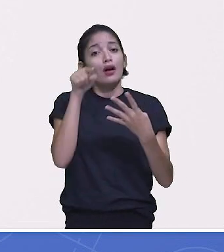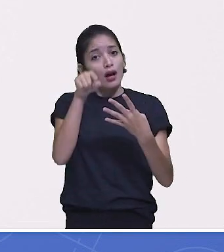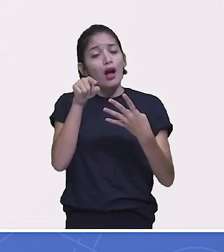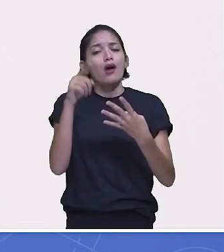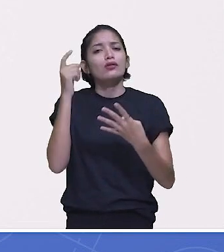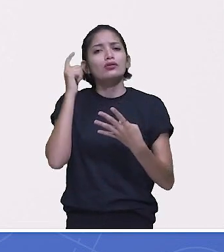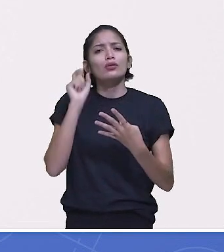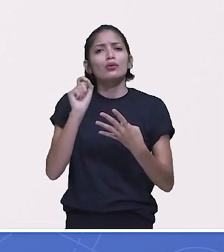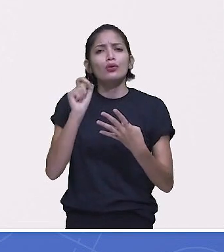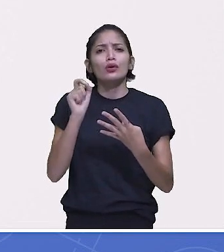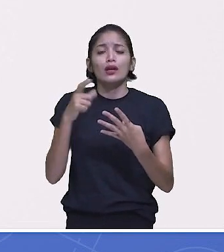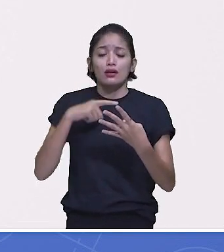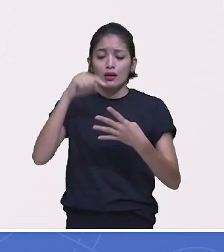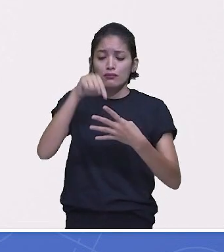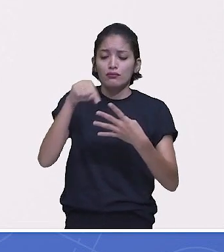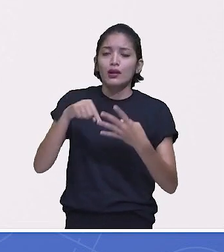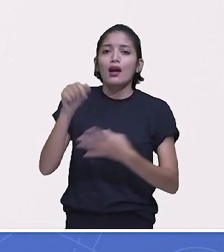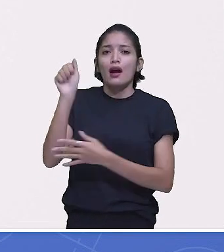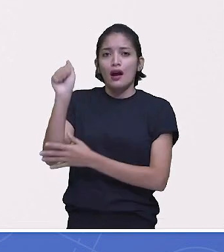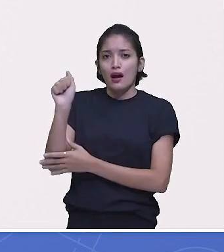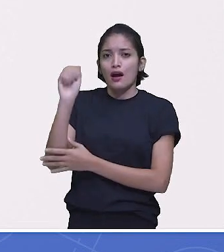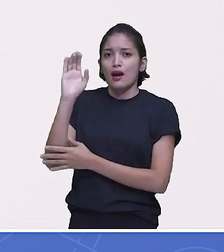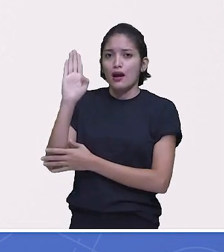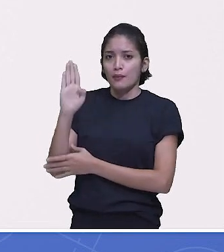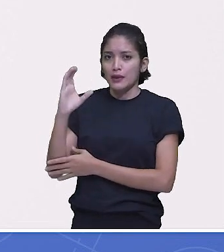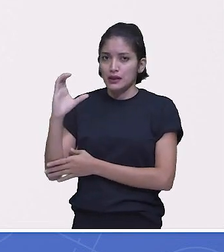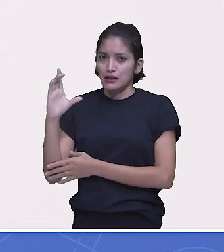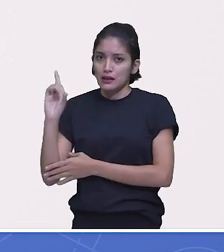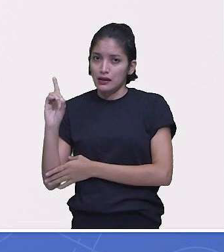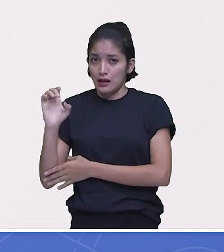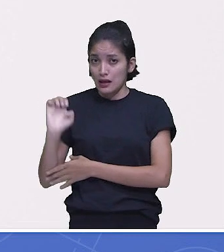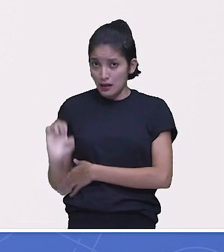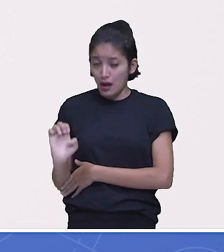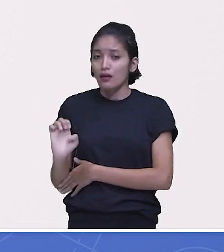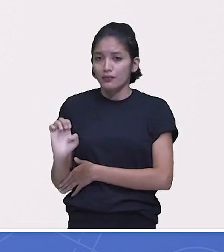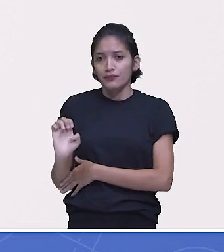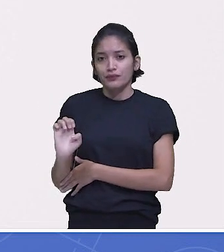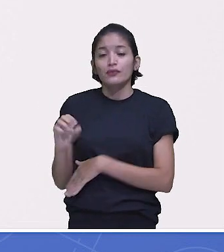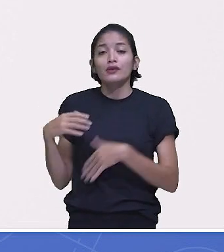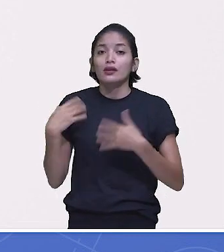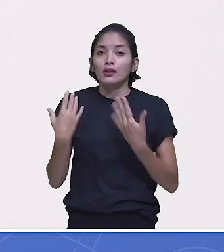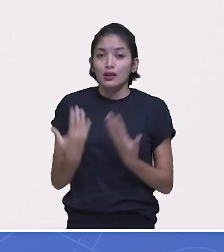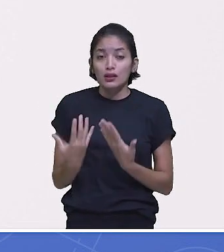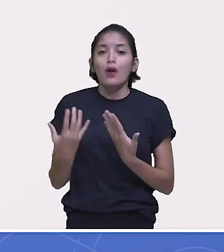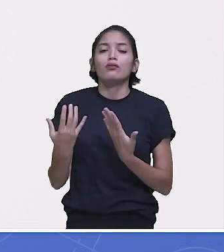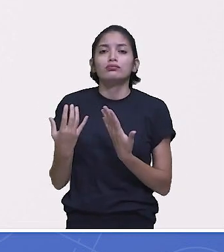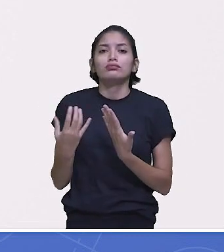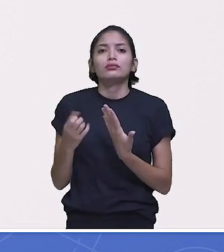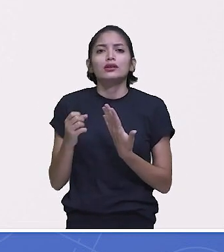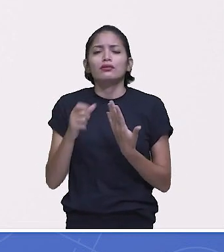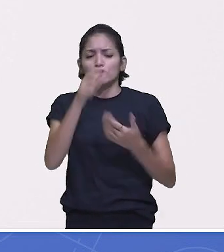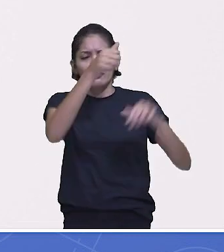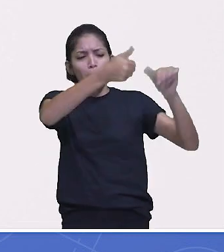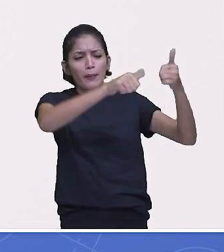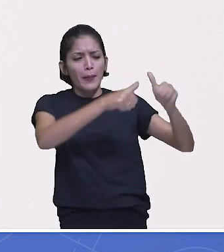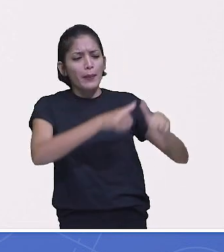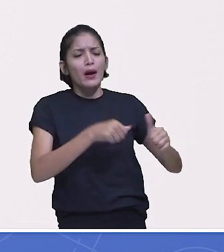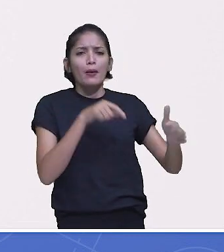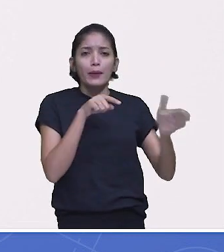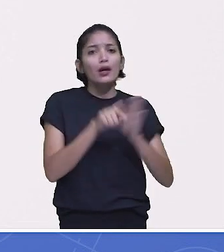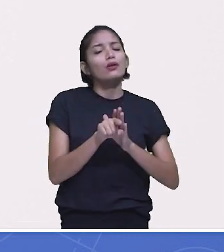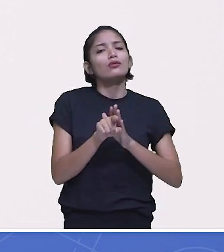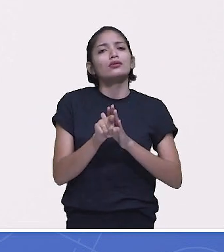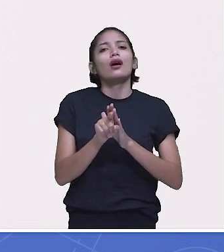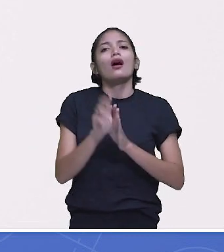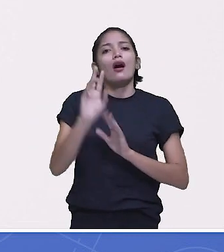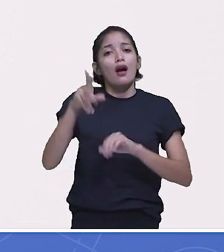agora A, B, C, D, E. As alternativas. Realmente, após fazer sua análise, aí você me diz qual